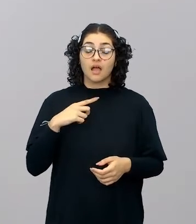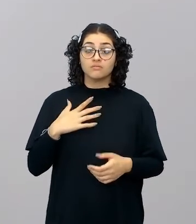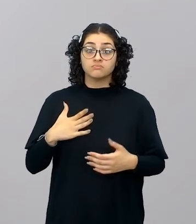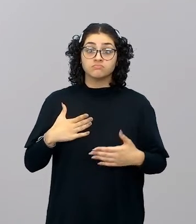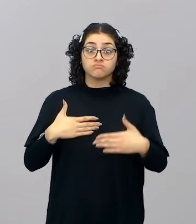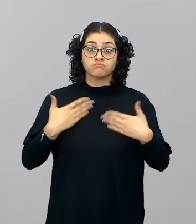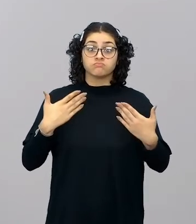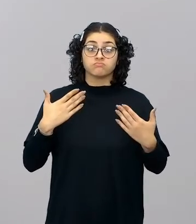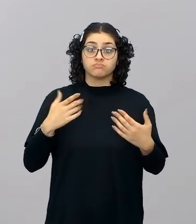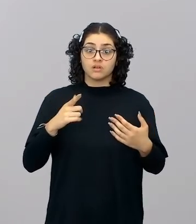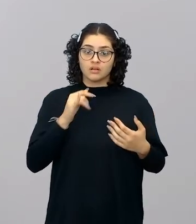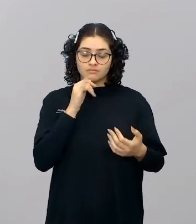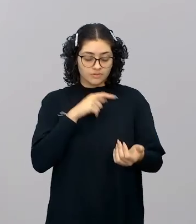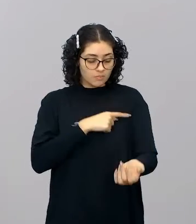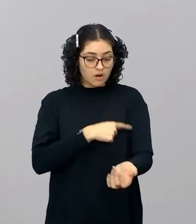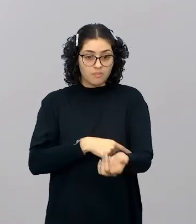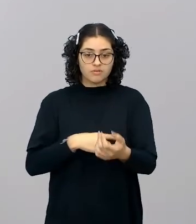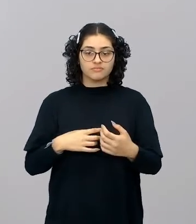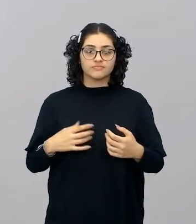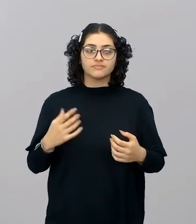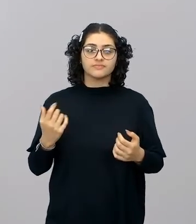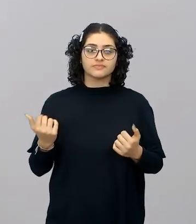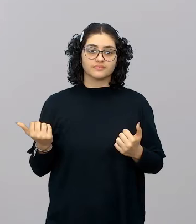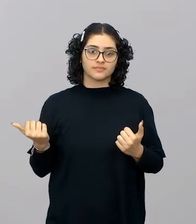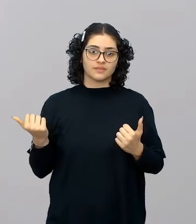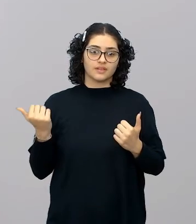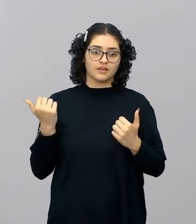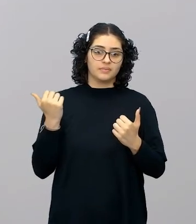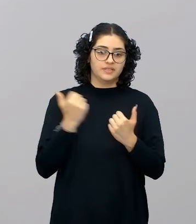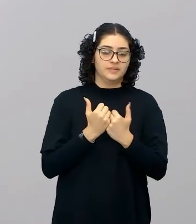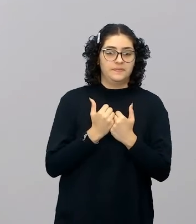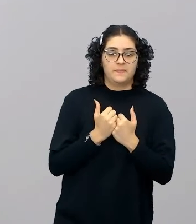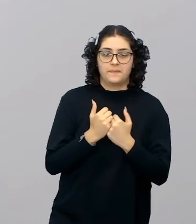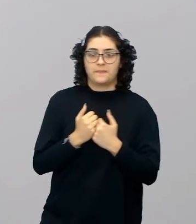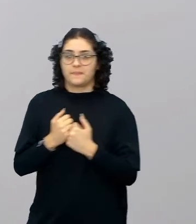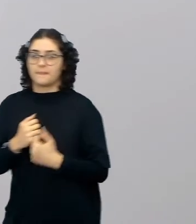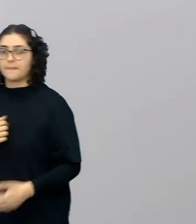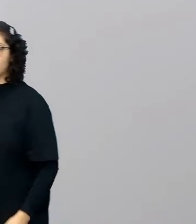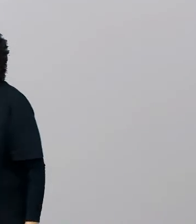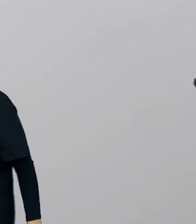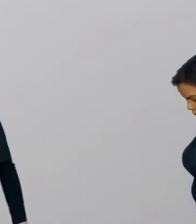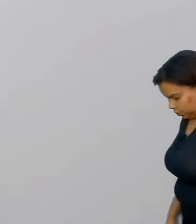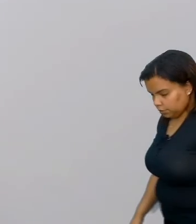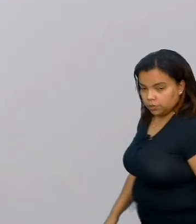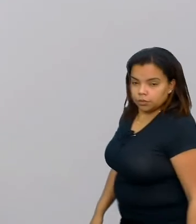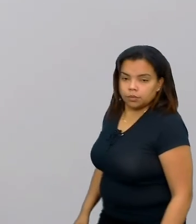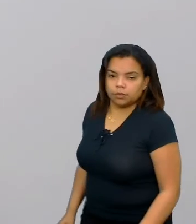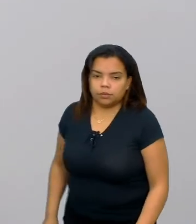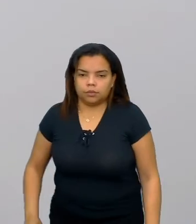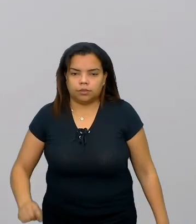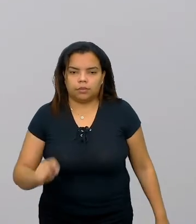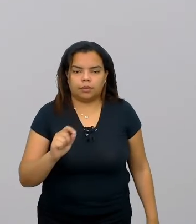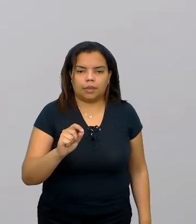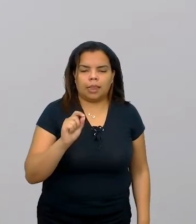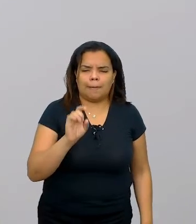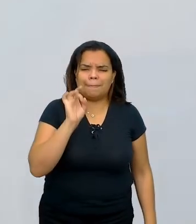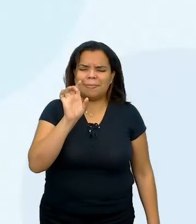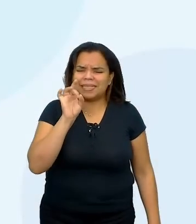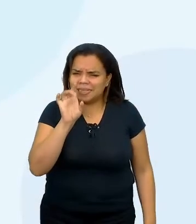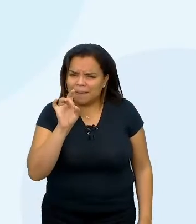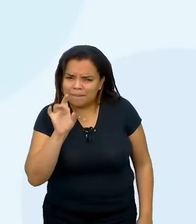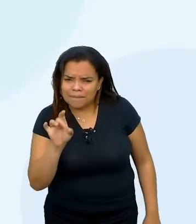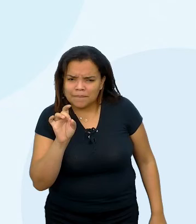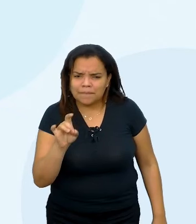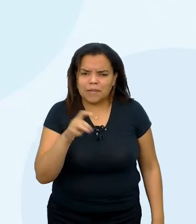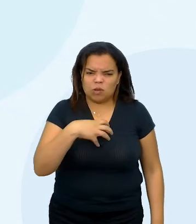por exemplo, dos seus órgãos, e esse órgão começa a sangrar, aí a gente vai ver esse principal sintoma, né, que são os